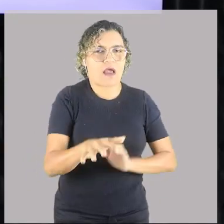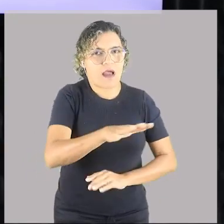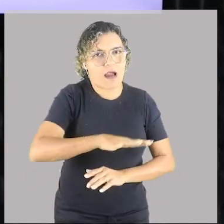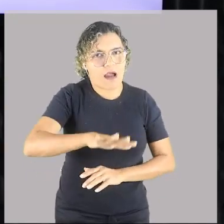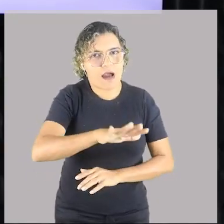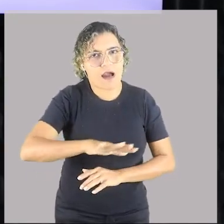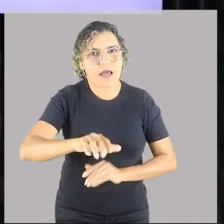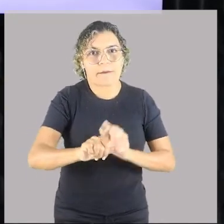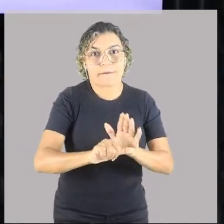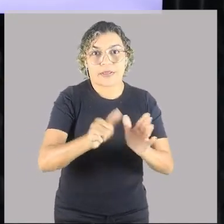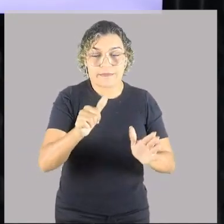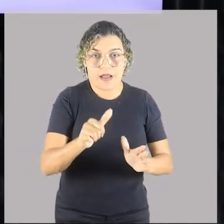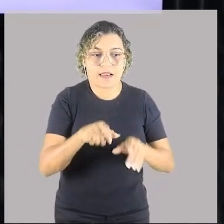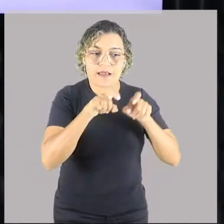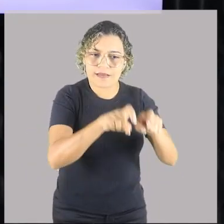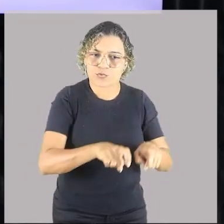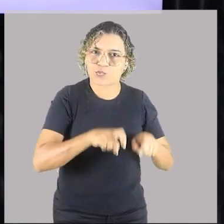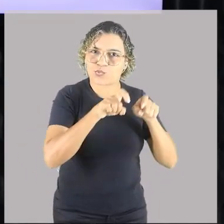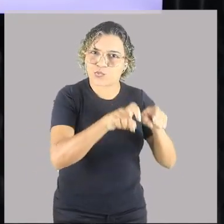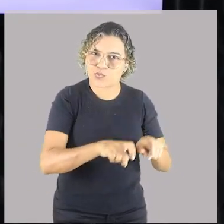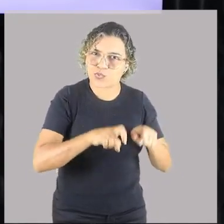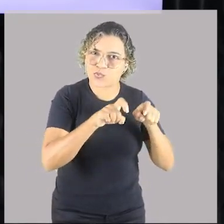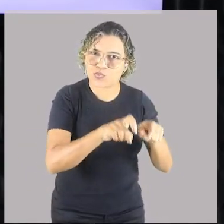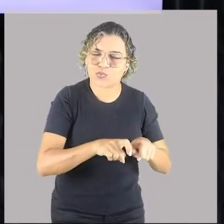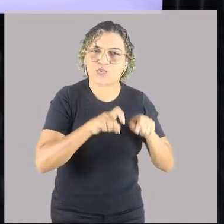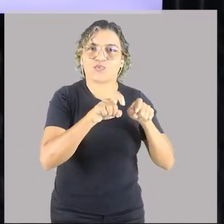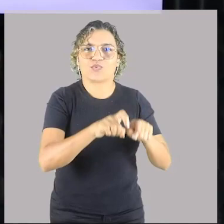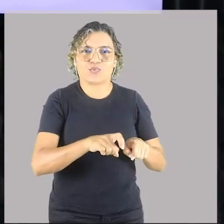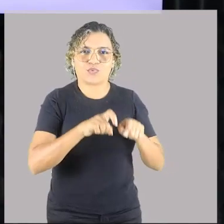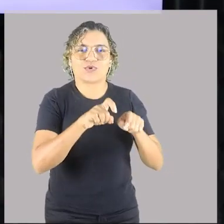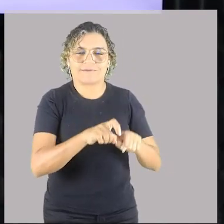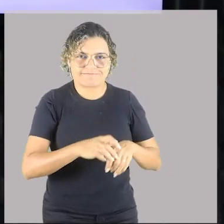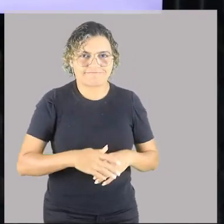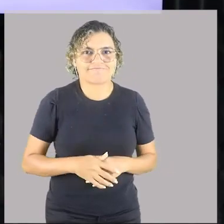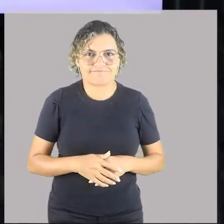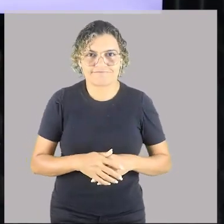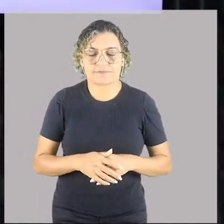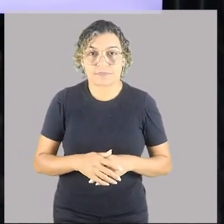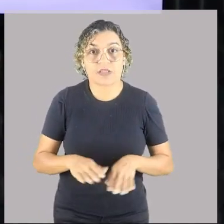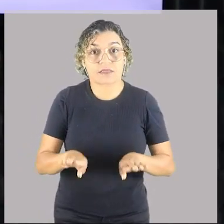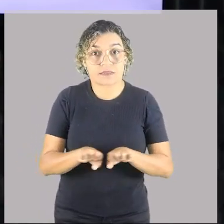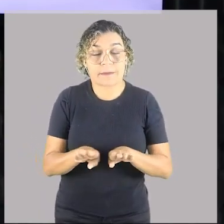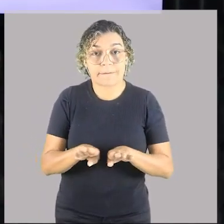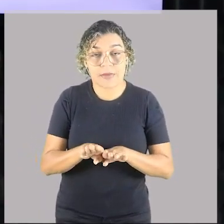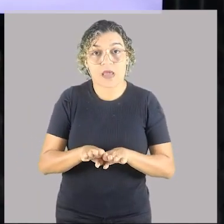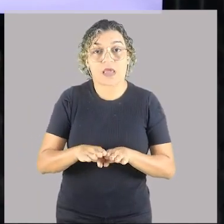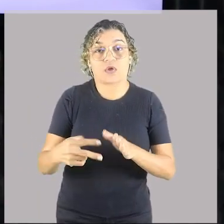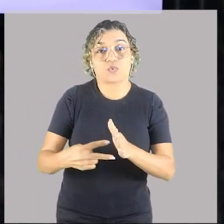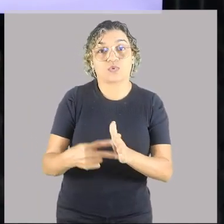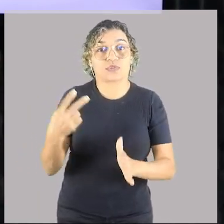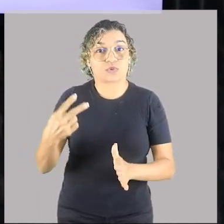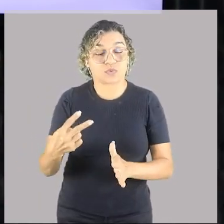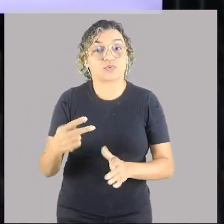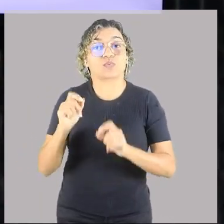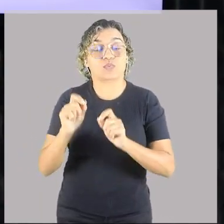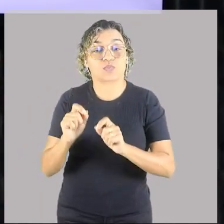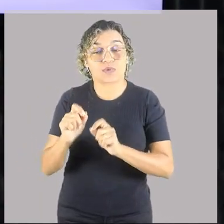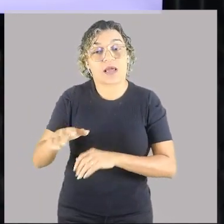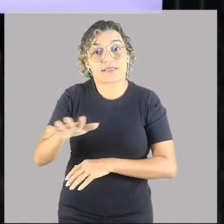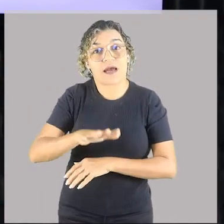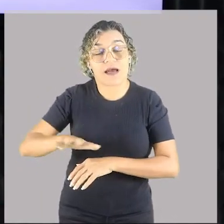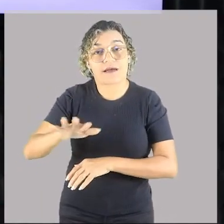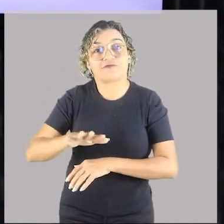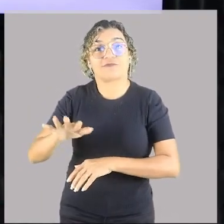primário, quando se refere à agricultura, à atividade pecuarista, e o setor secundário, da